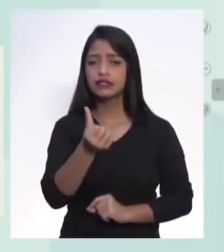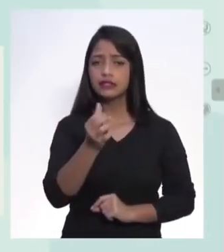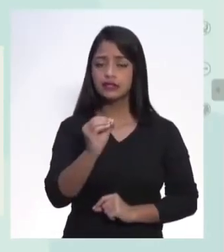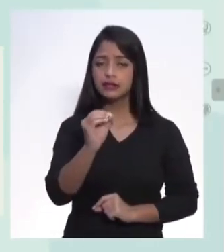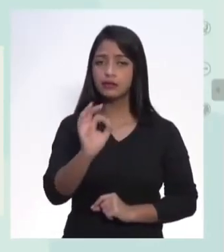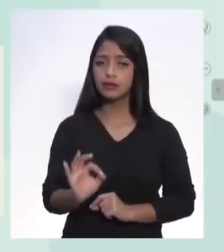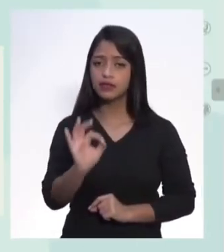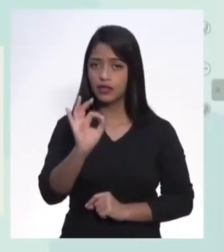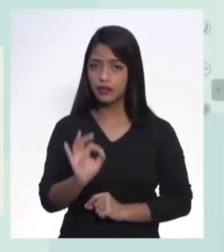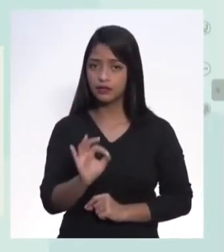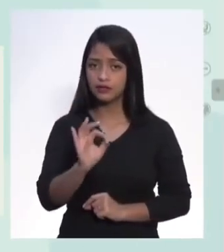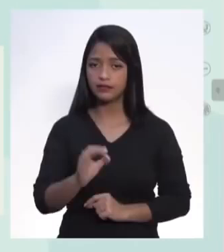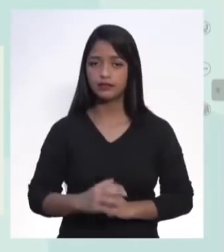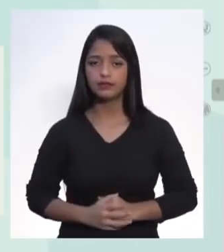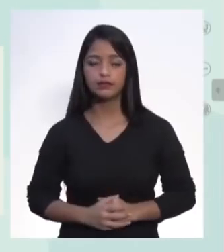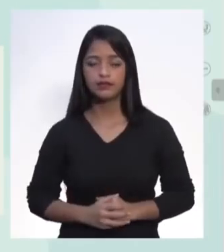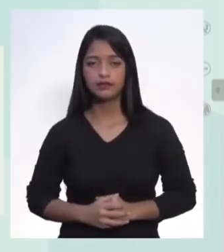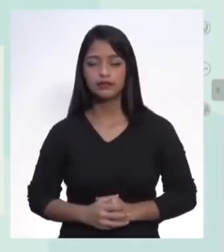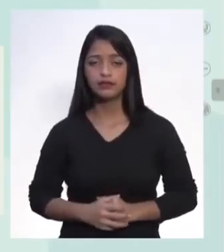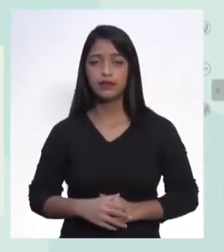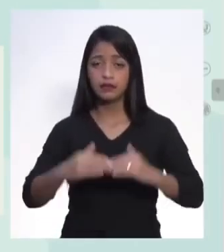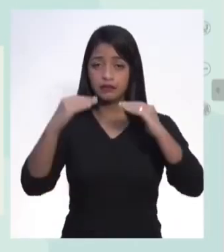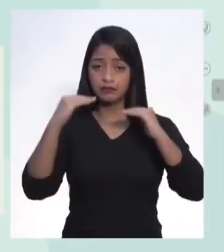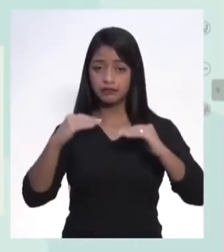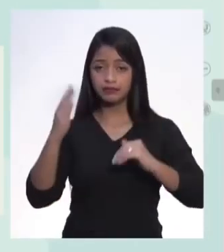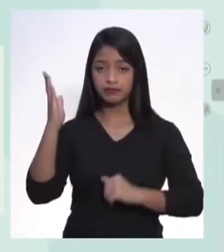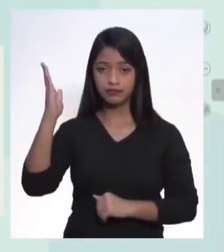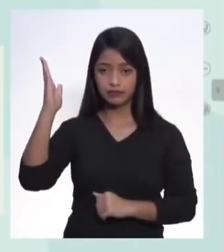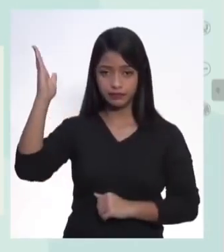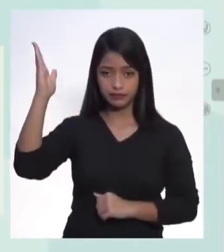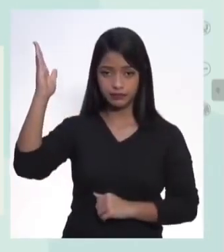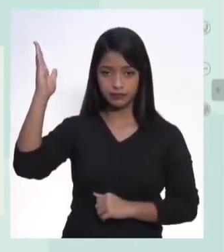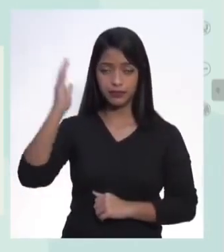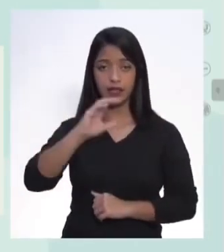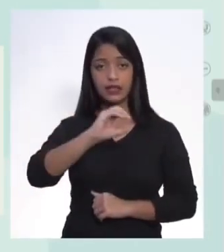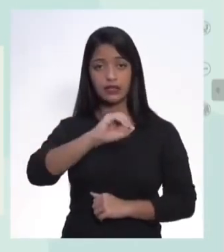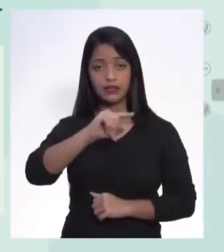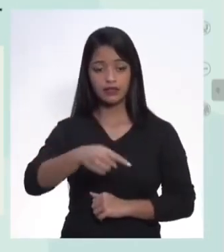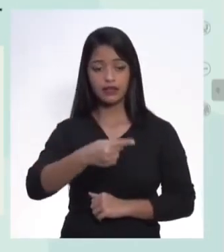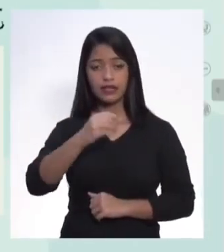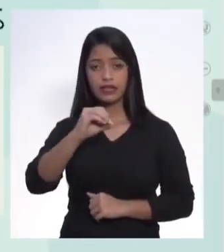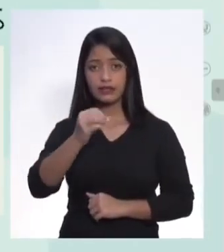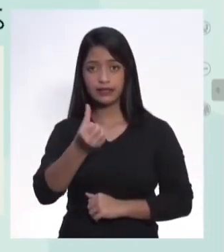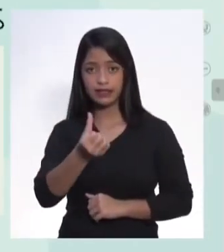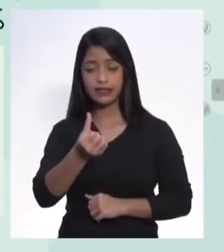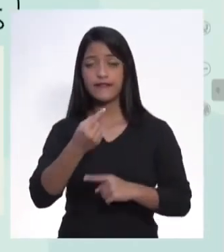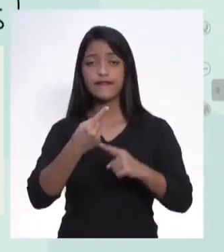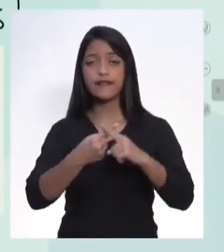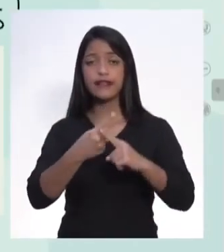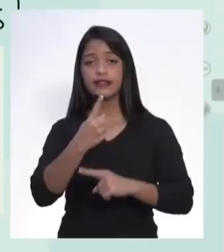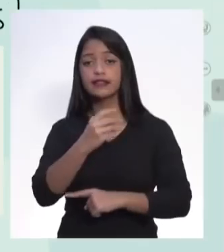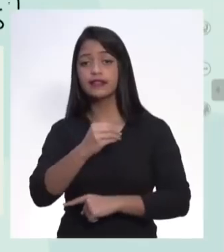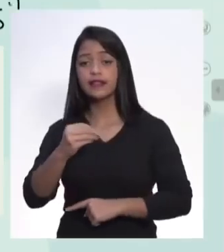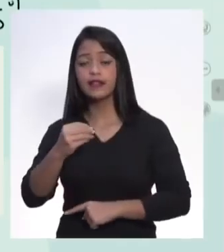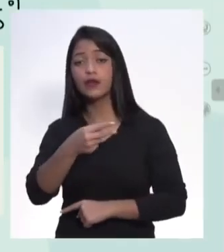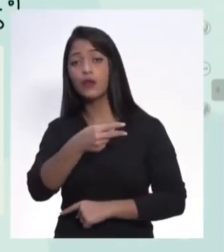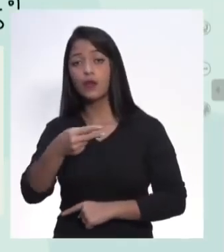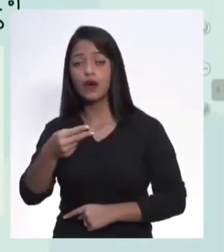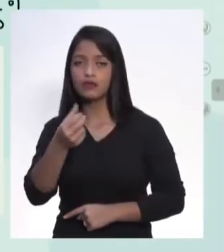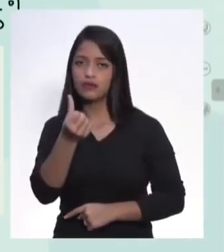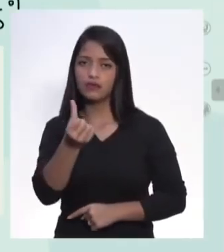60%. Beleza? Quando eu chego em 6 centésimos e multiplico por 100, eu estou falando de